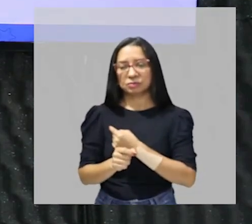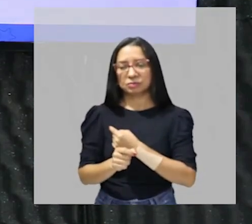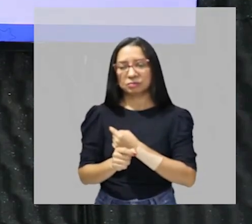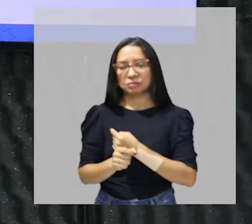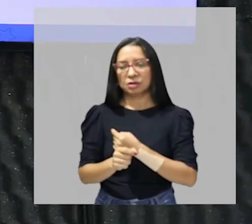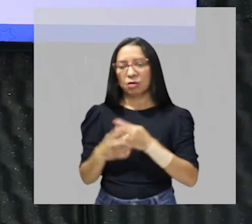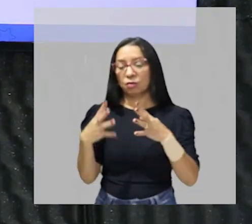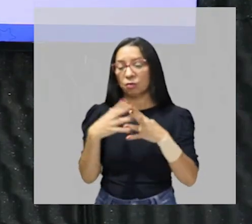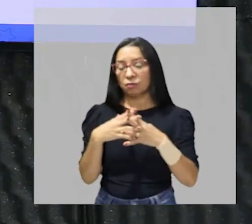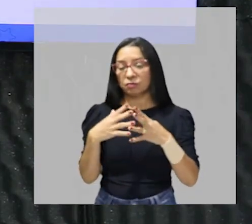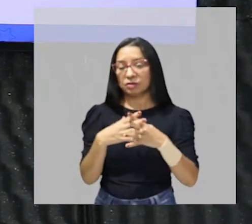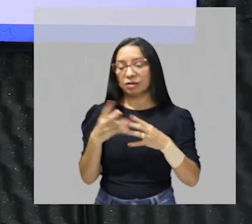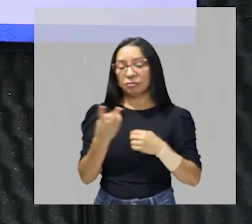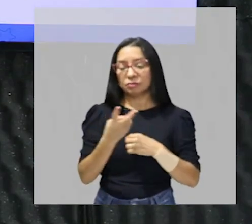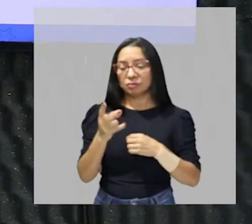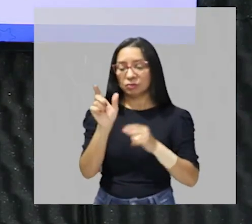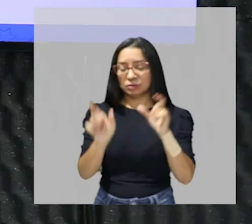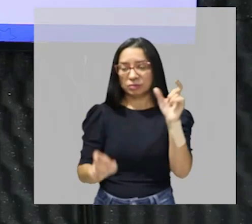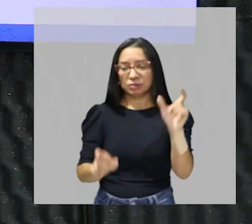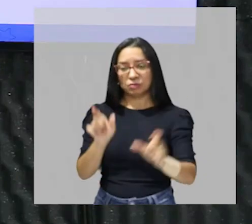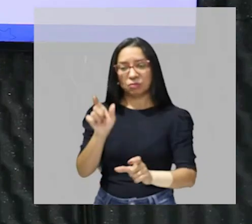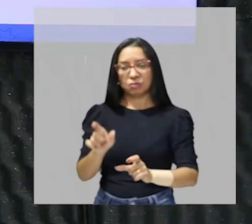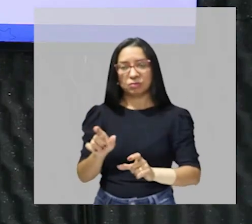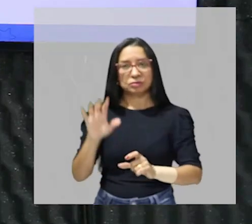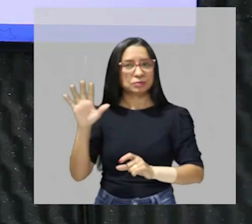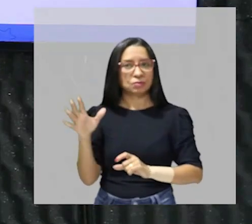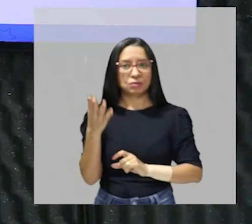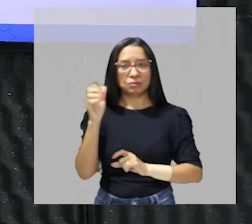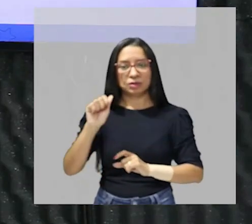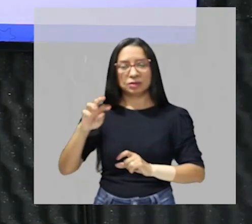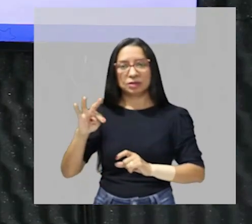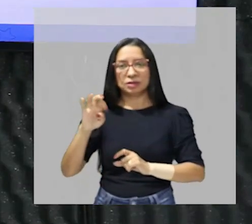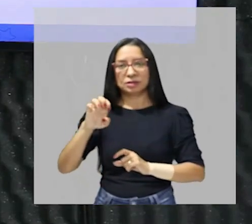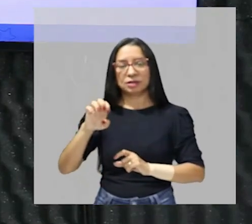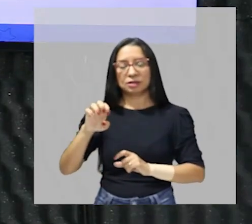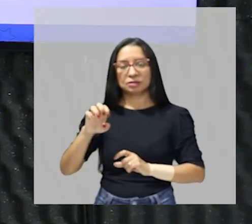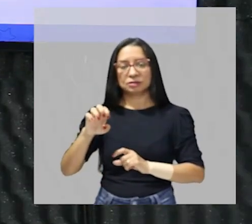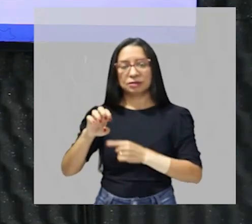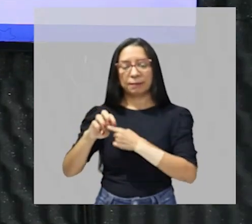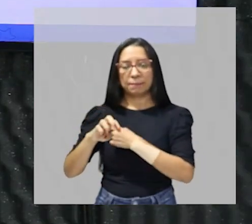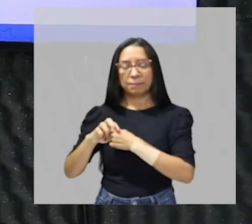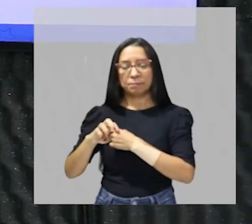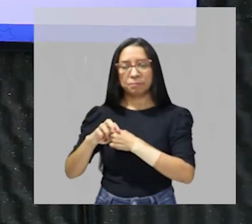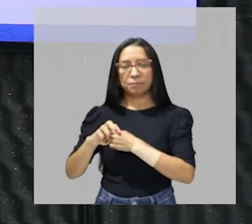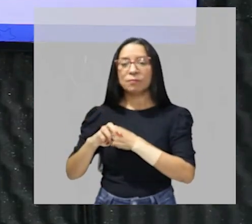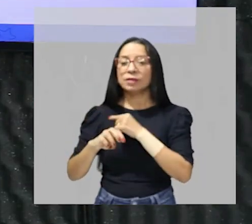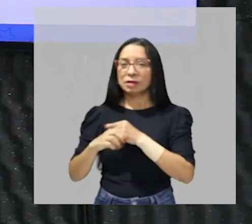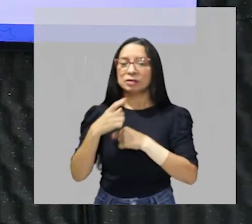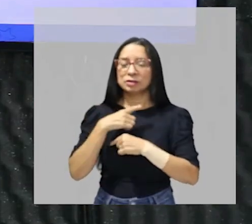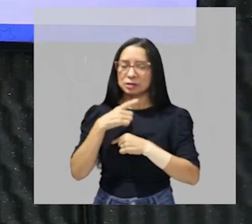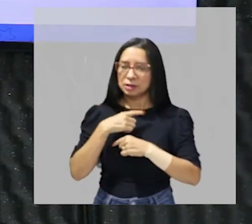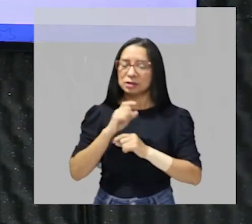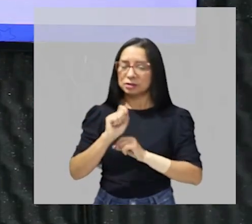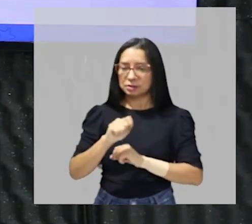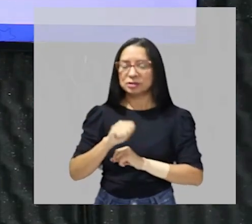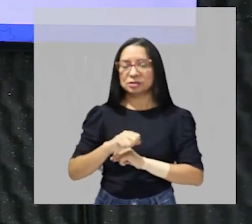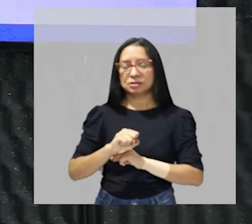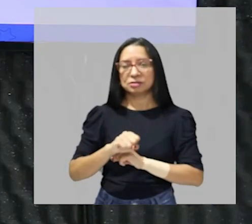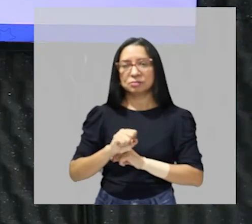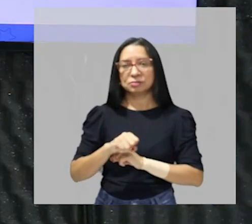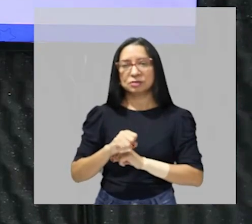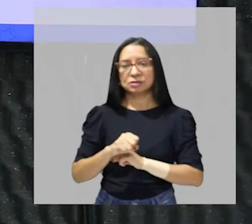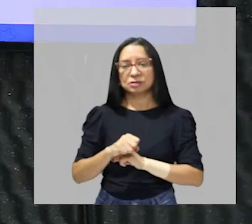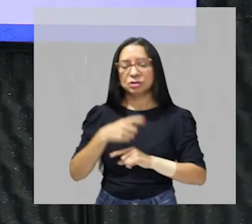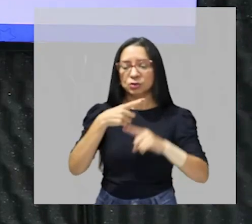Desentendimento entre duas pessoas é o que não acontece nas artes marciais. Nas artes marciais, existem as disputas ali, existem as